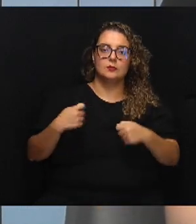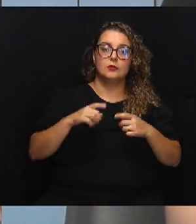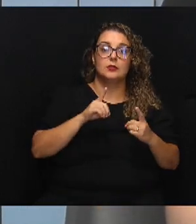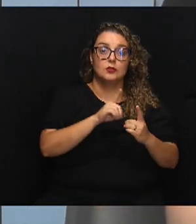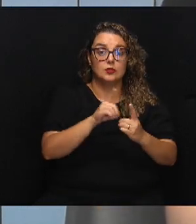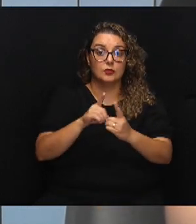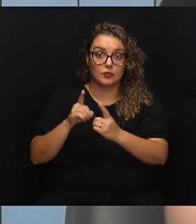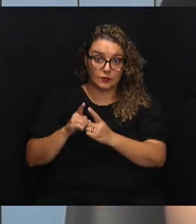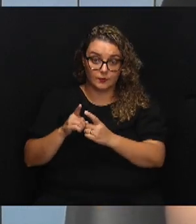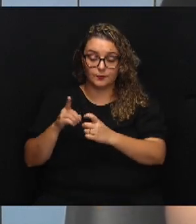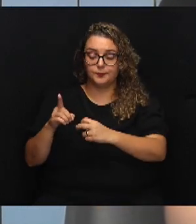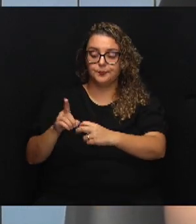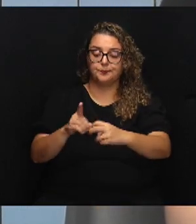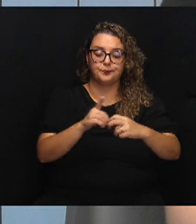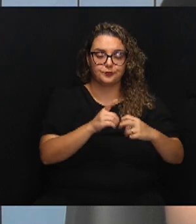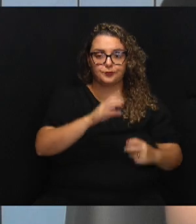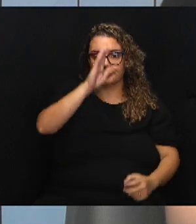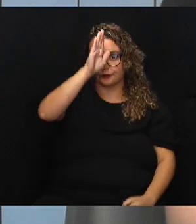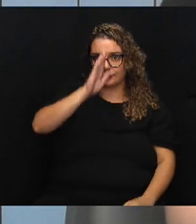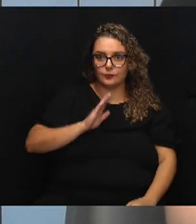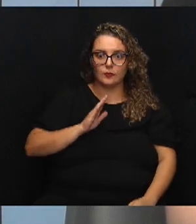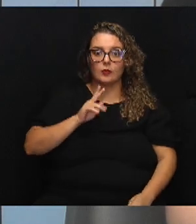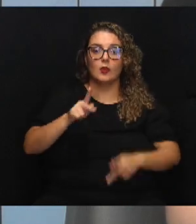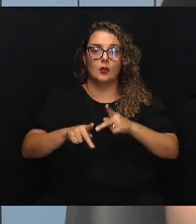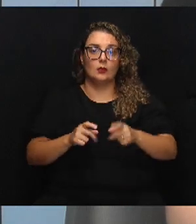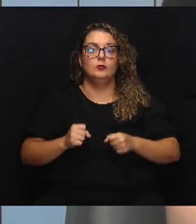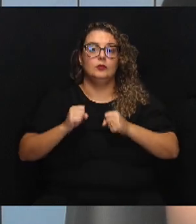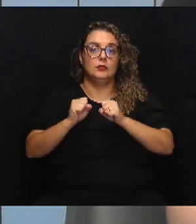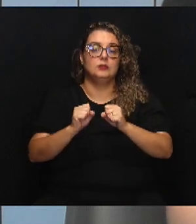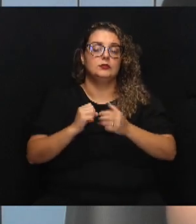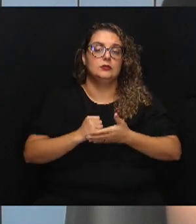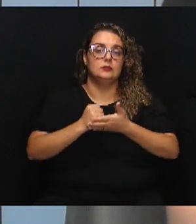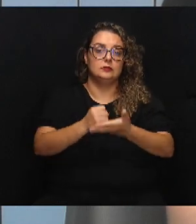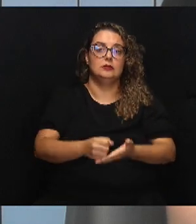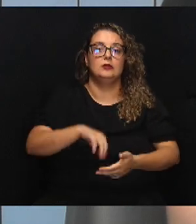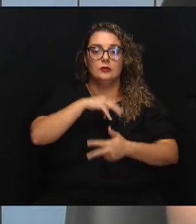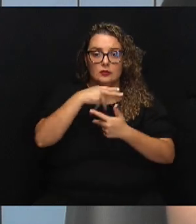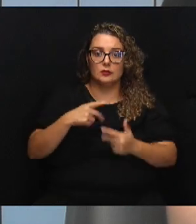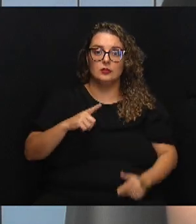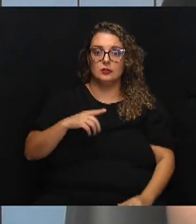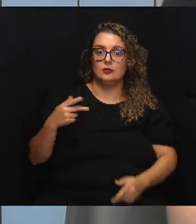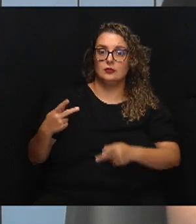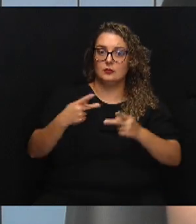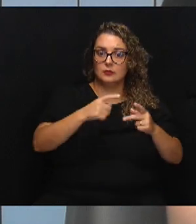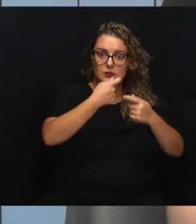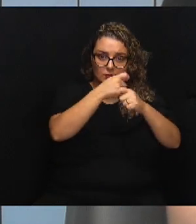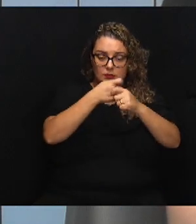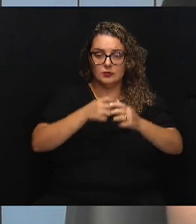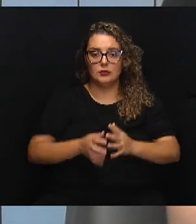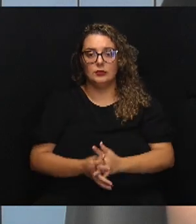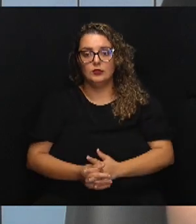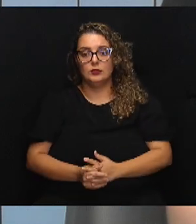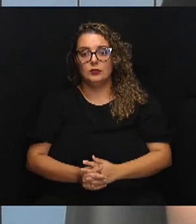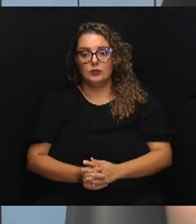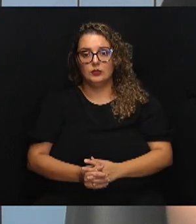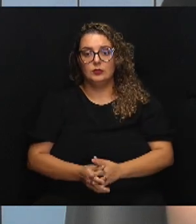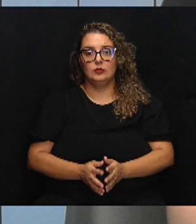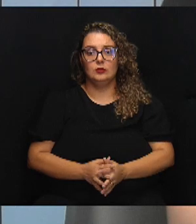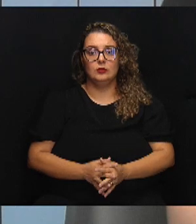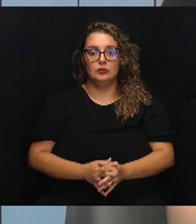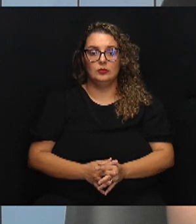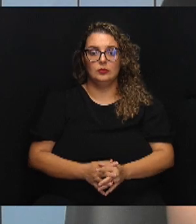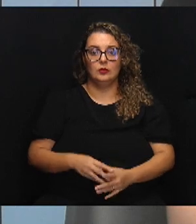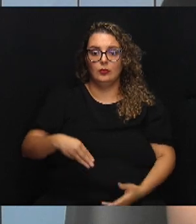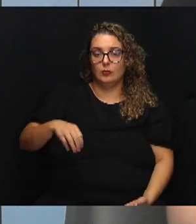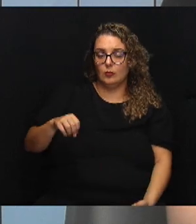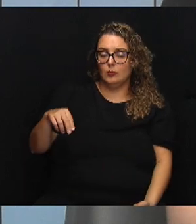atendimento gratuito para a população, para que ela possa levar o seu animal lá. Eu estive na PUC, eu visitei lá, né, junto com o Monsenhor